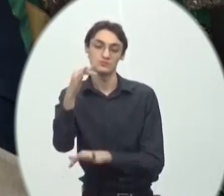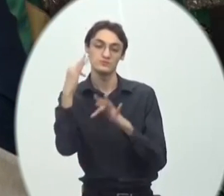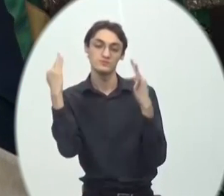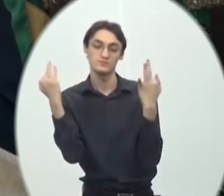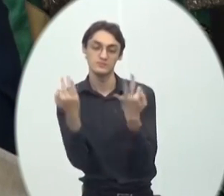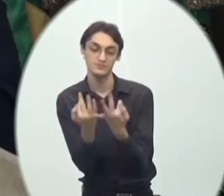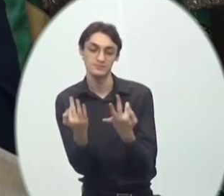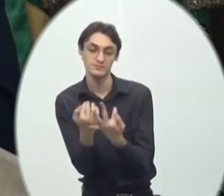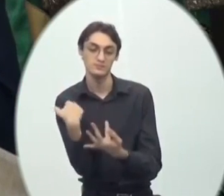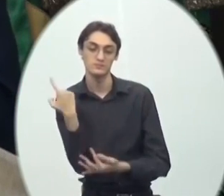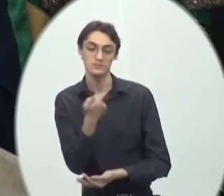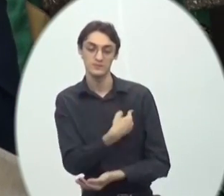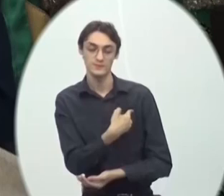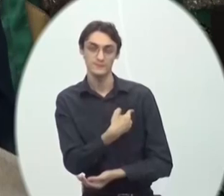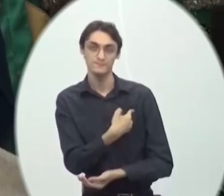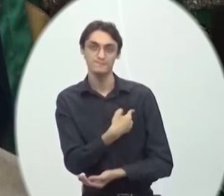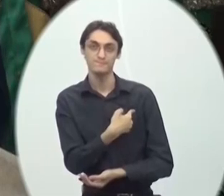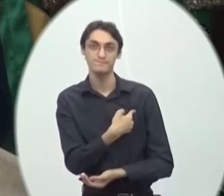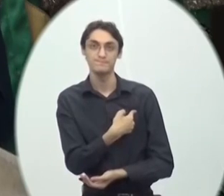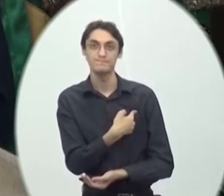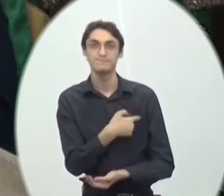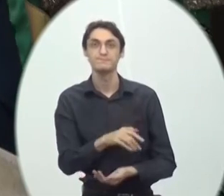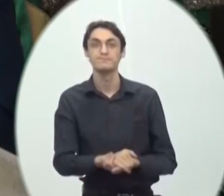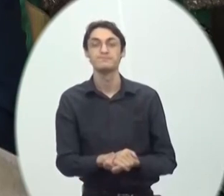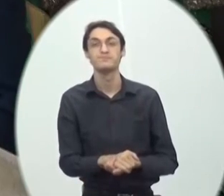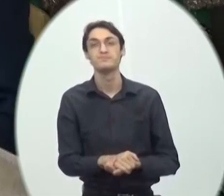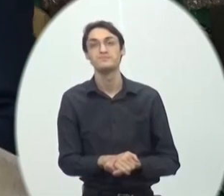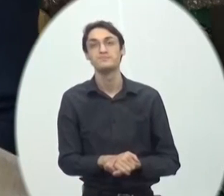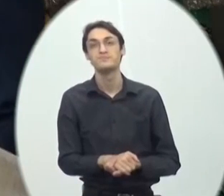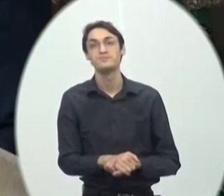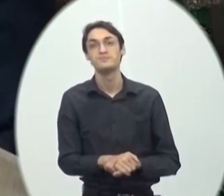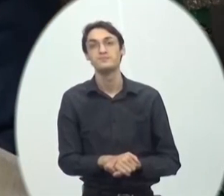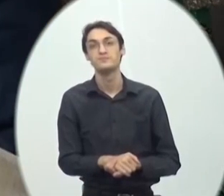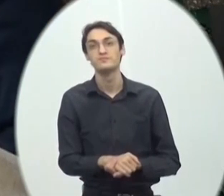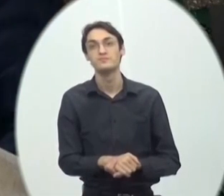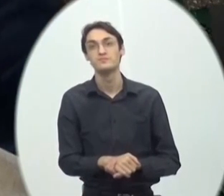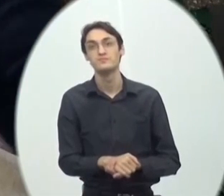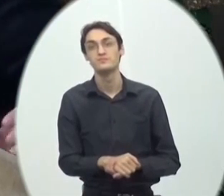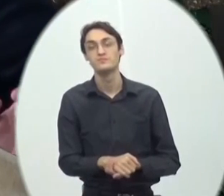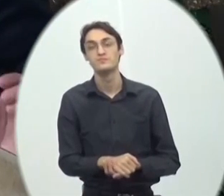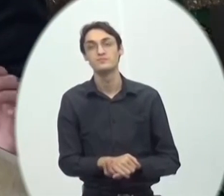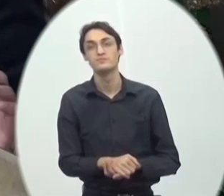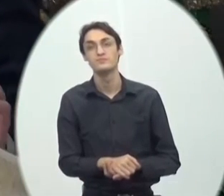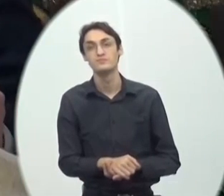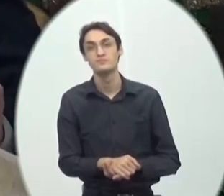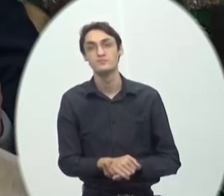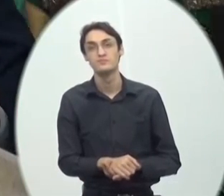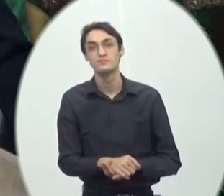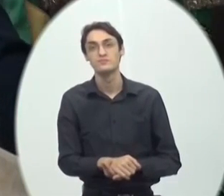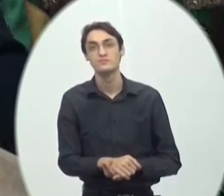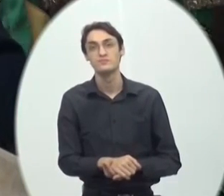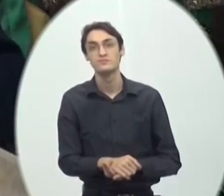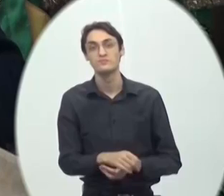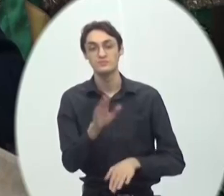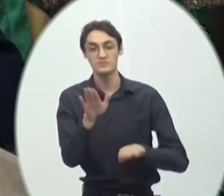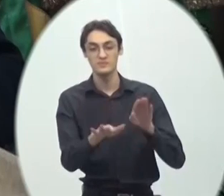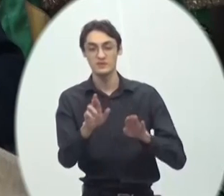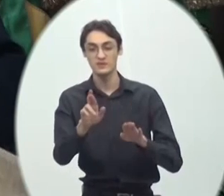família. Vereador Arleu, eu talvez poderia contrariá-lo